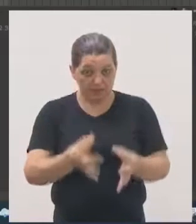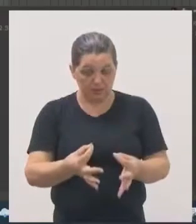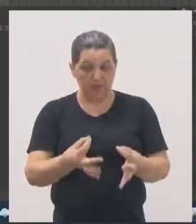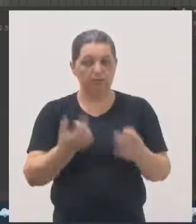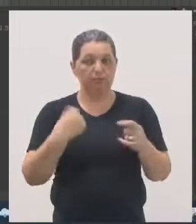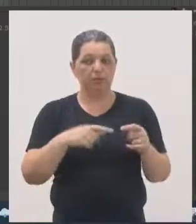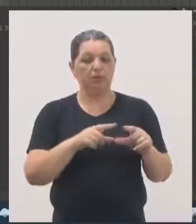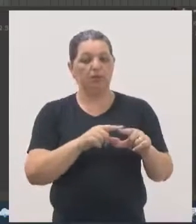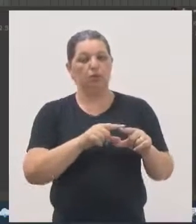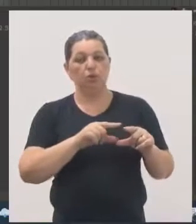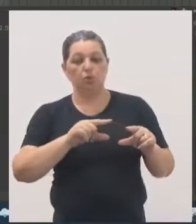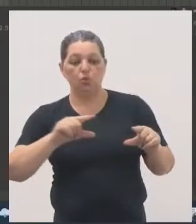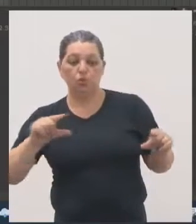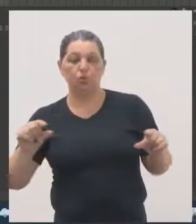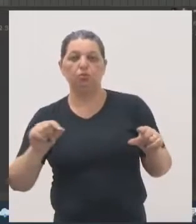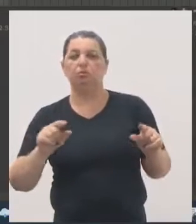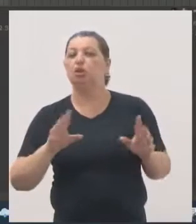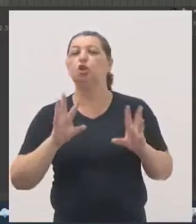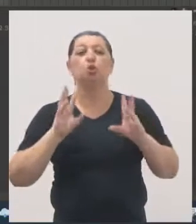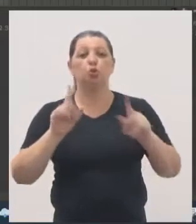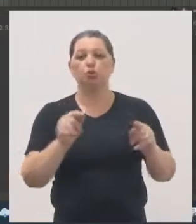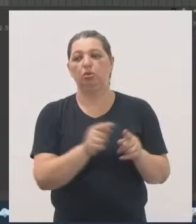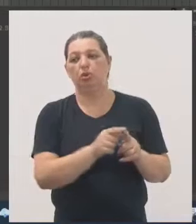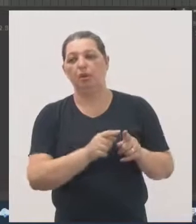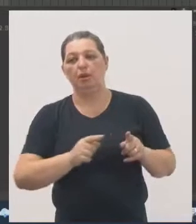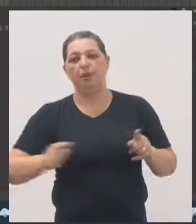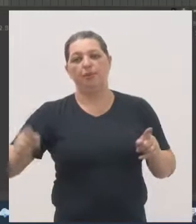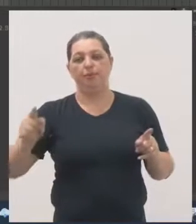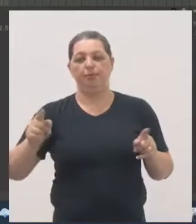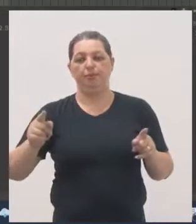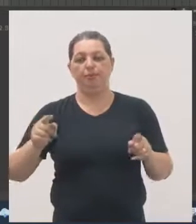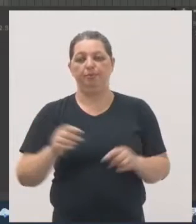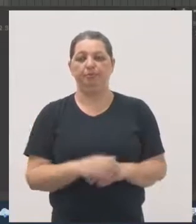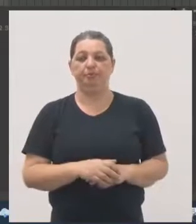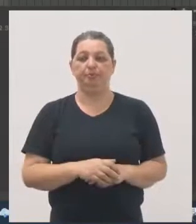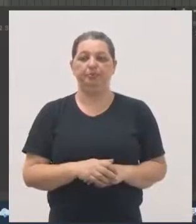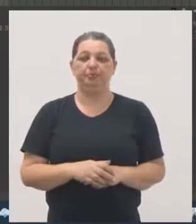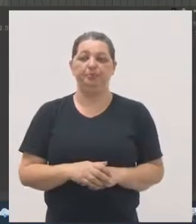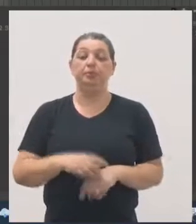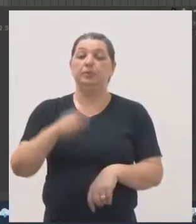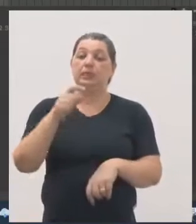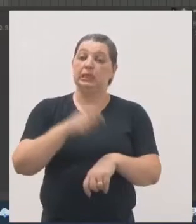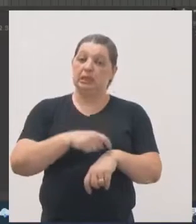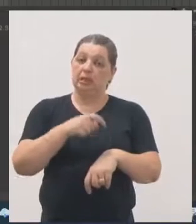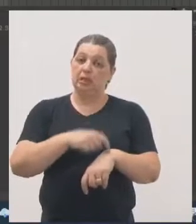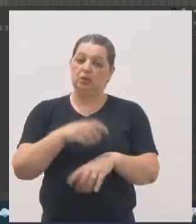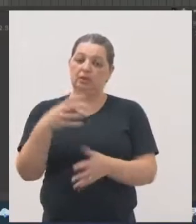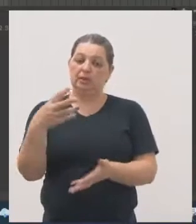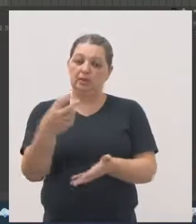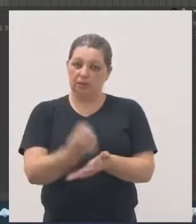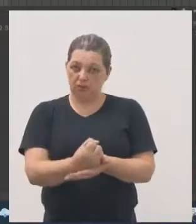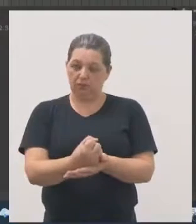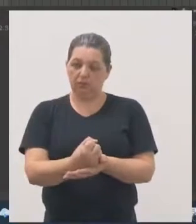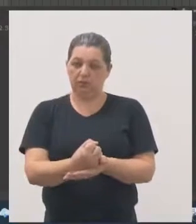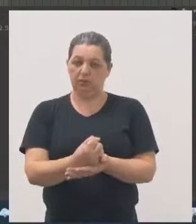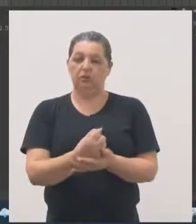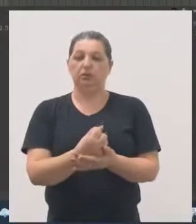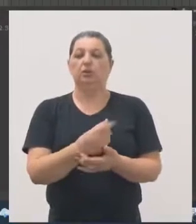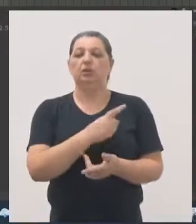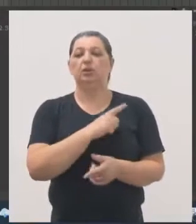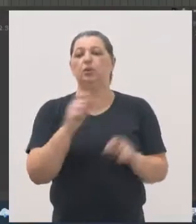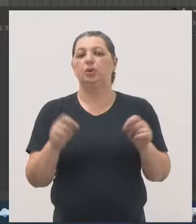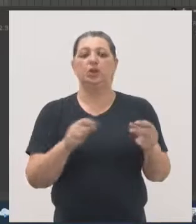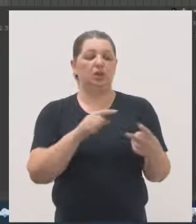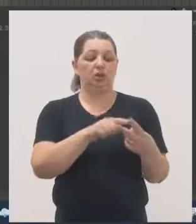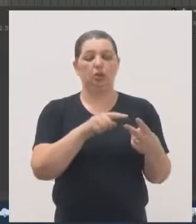e seleciona tudo. Tá vendo? Aqui a gente seleciona tudo. Na hora de salvar, pessoal, existe